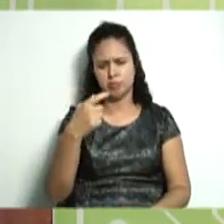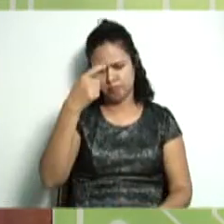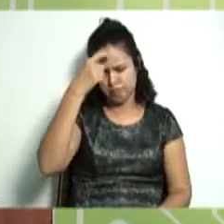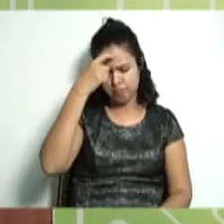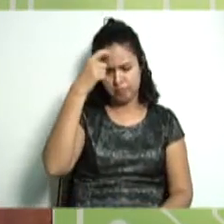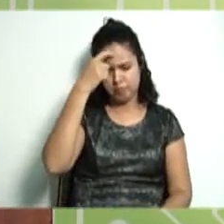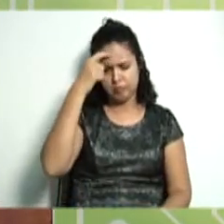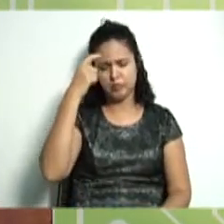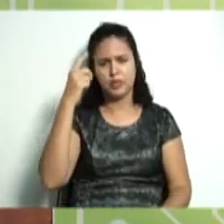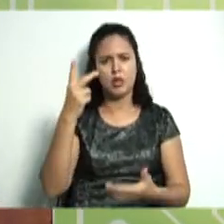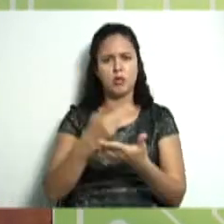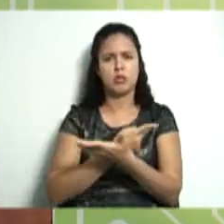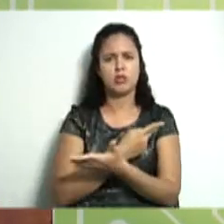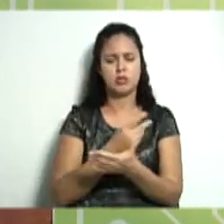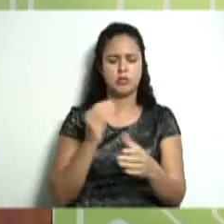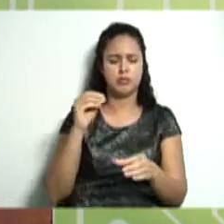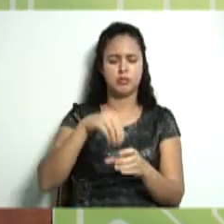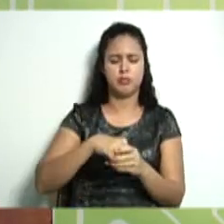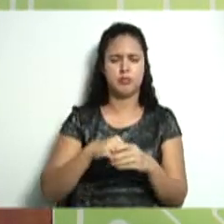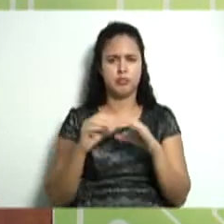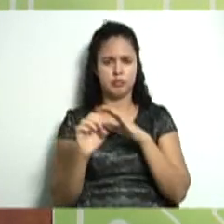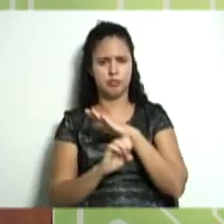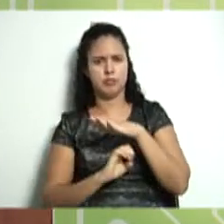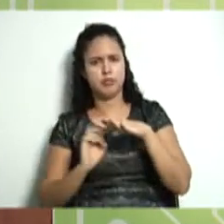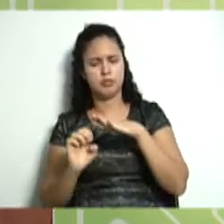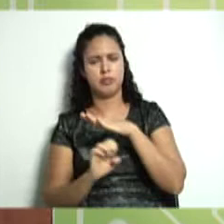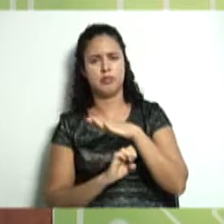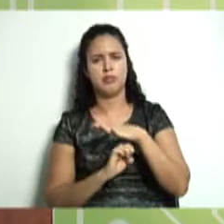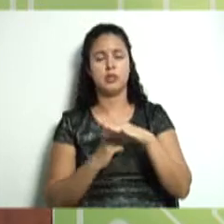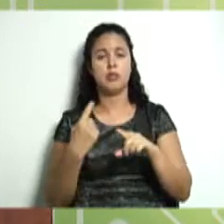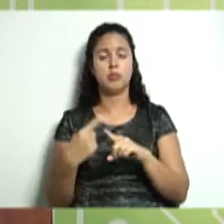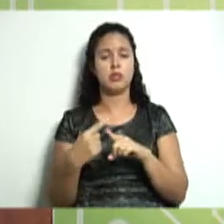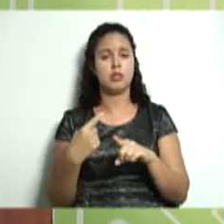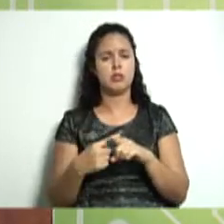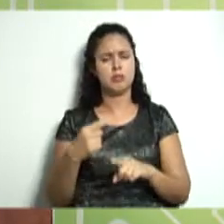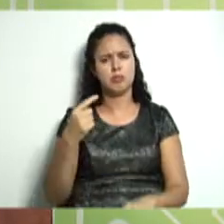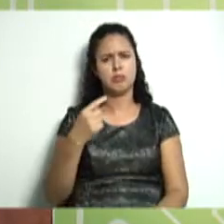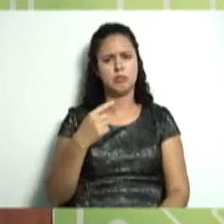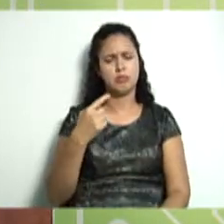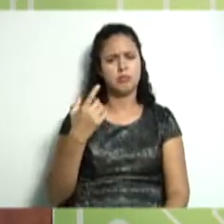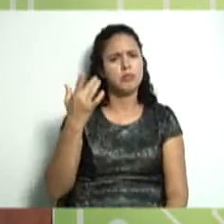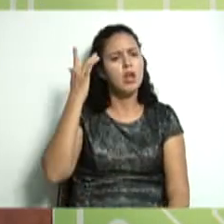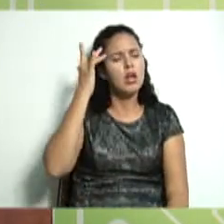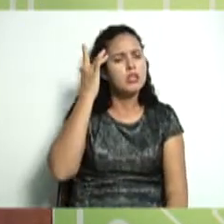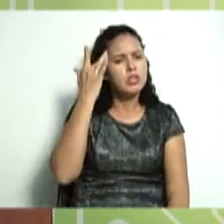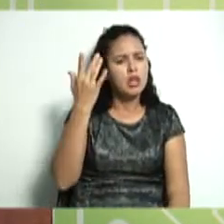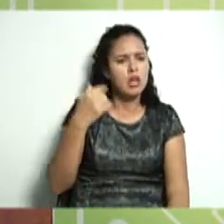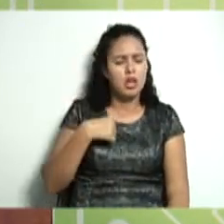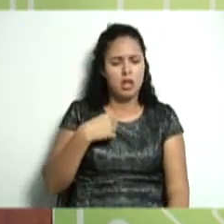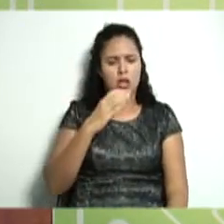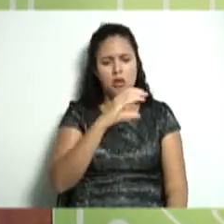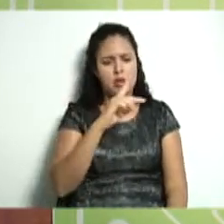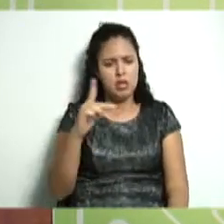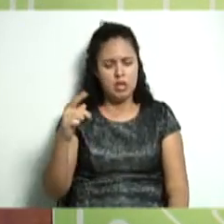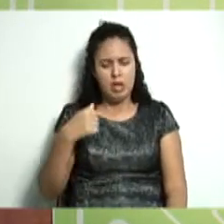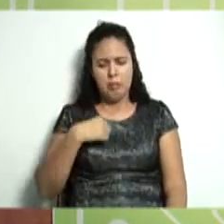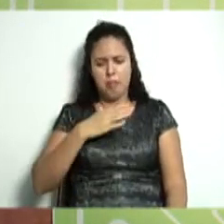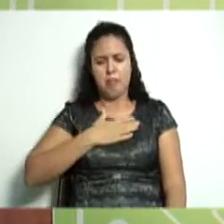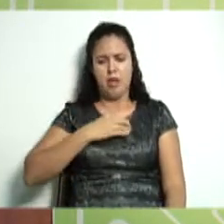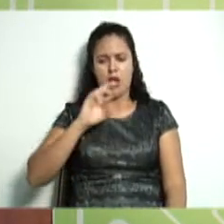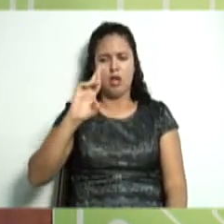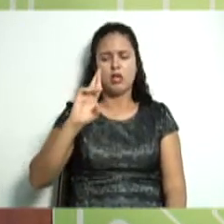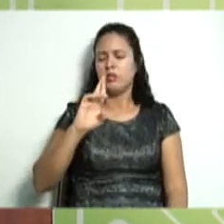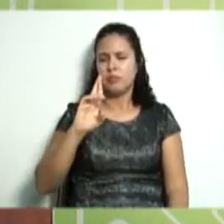que está acontecendo na empresa, porque elas vão achar que a cooperativa nem são delas, se elas não participarem desse processo de